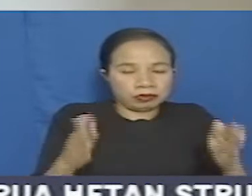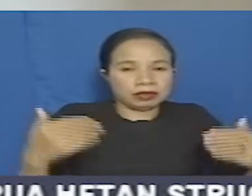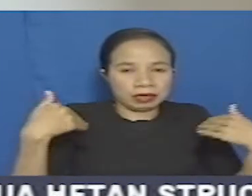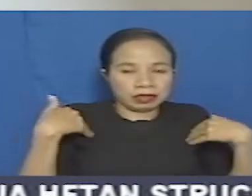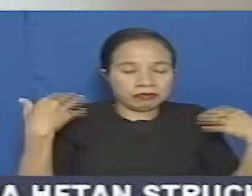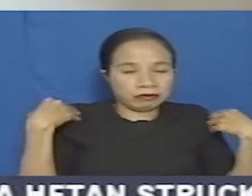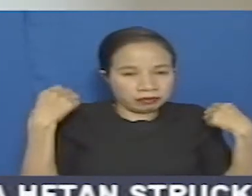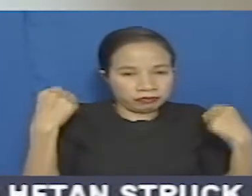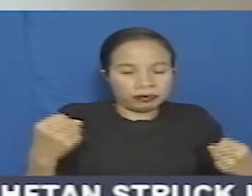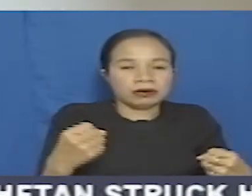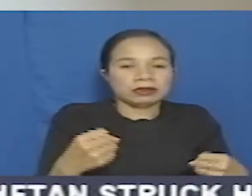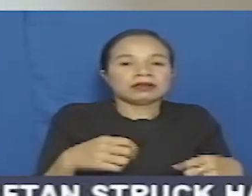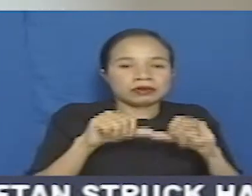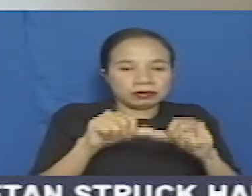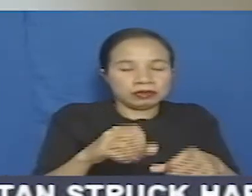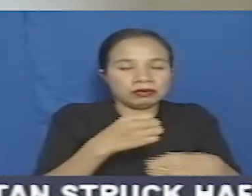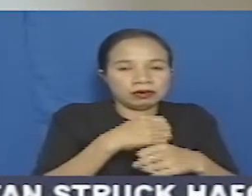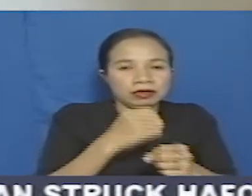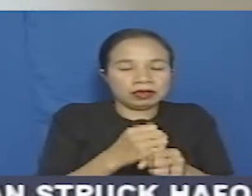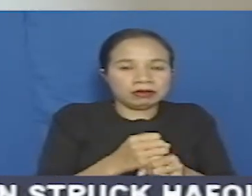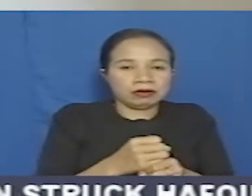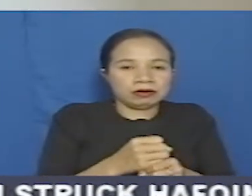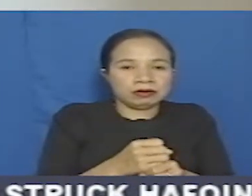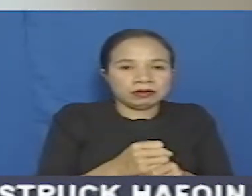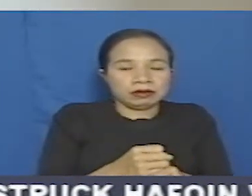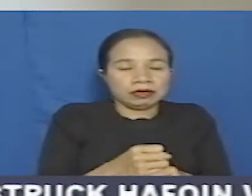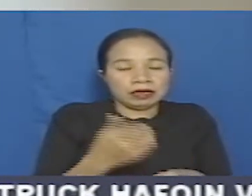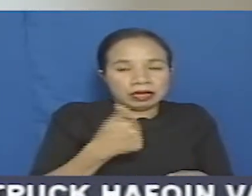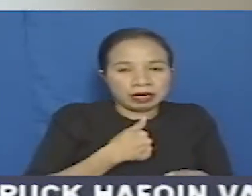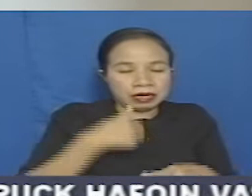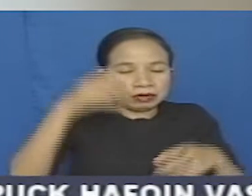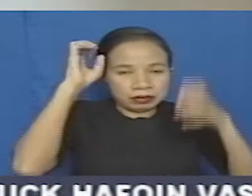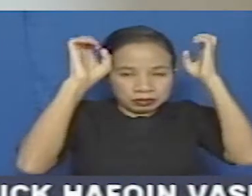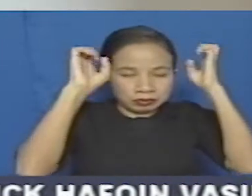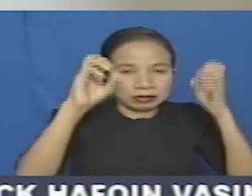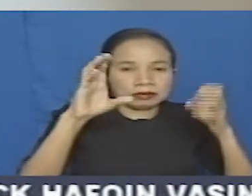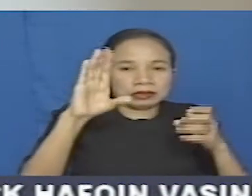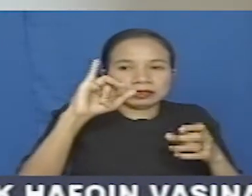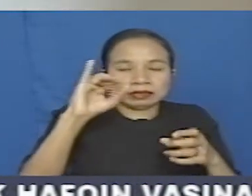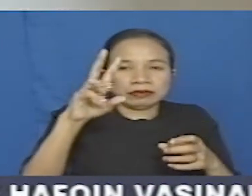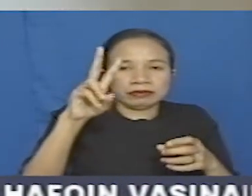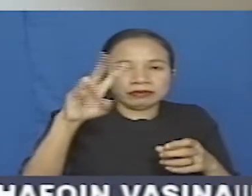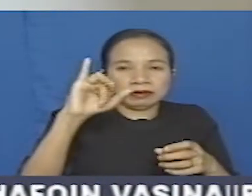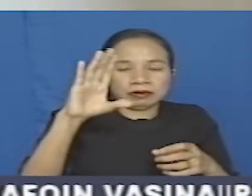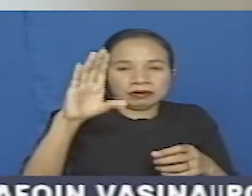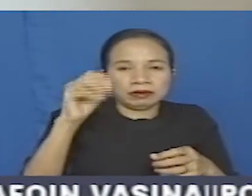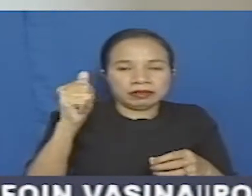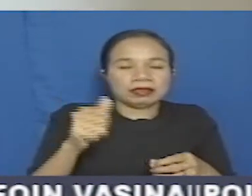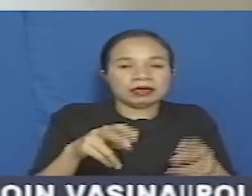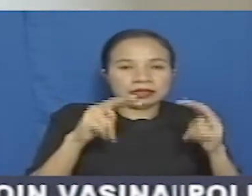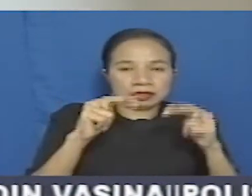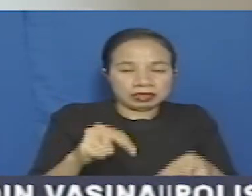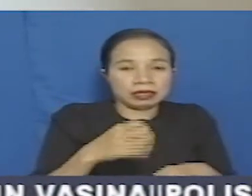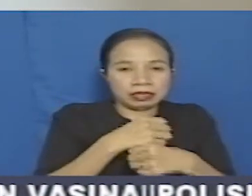nem continua halo a menor encata maneira educação popular educação cívica ainda né tem que regular não